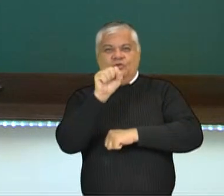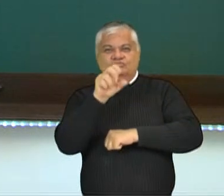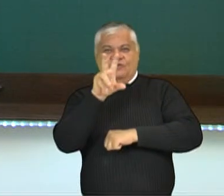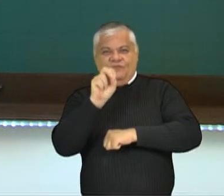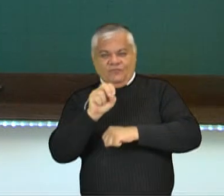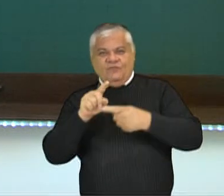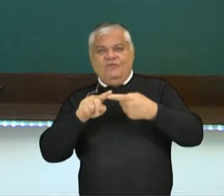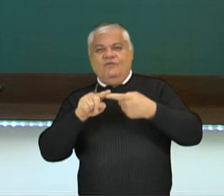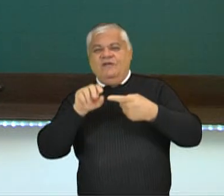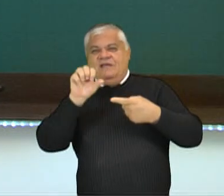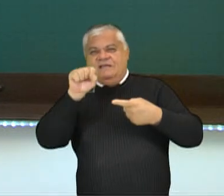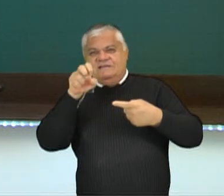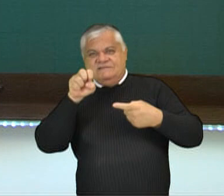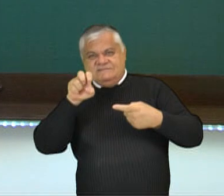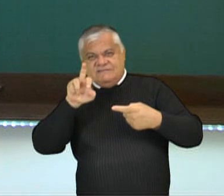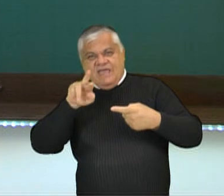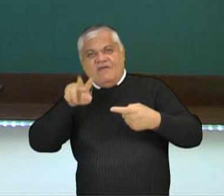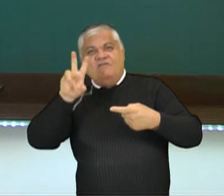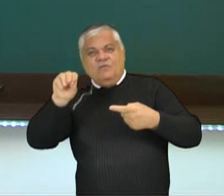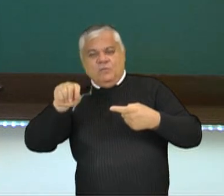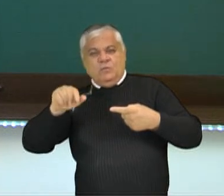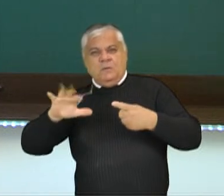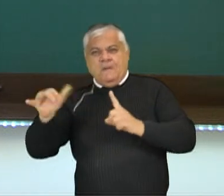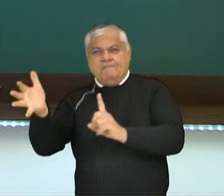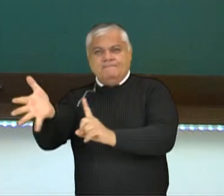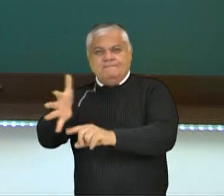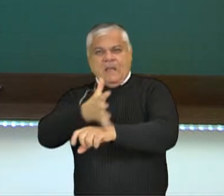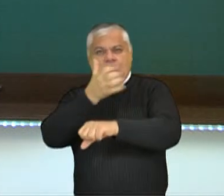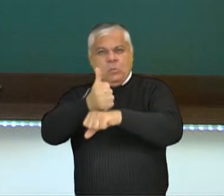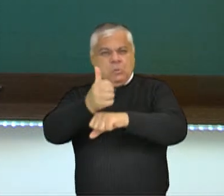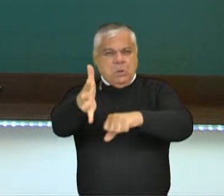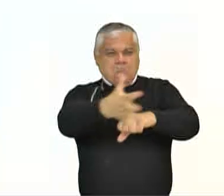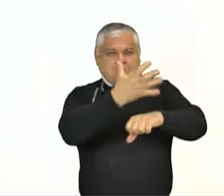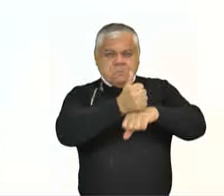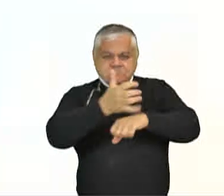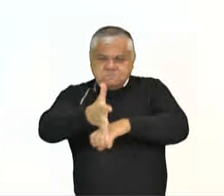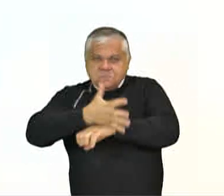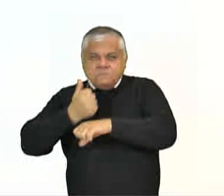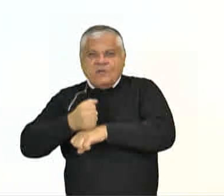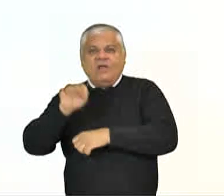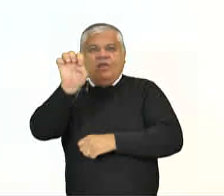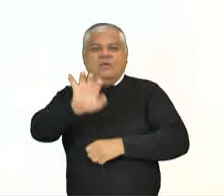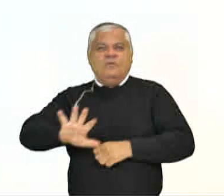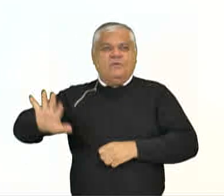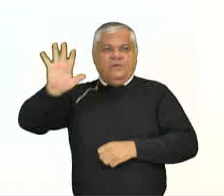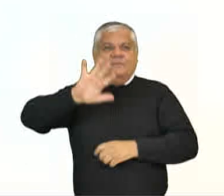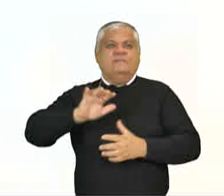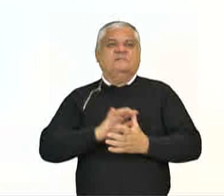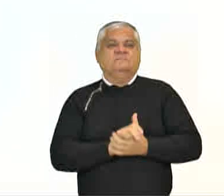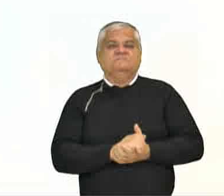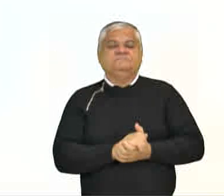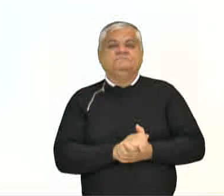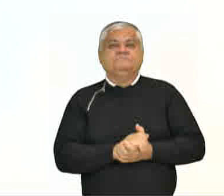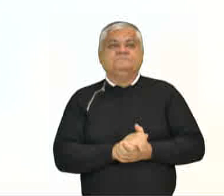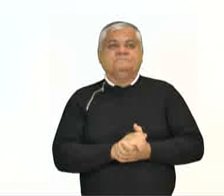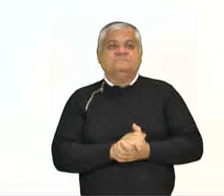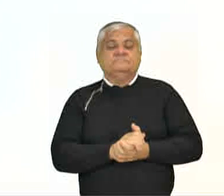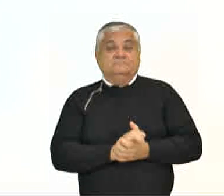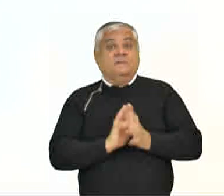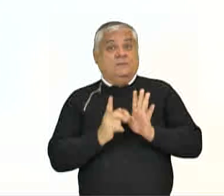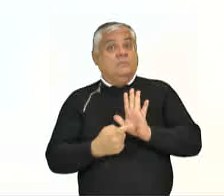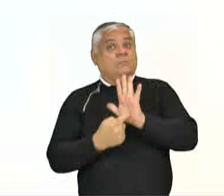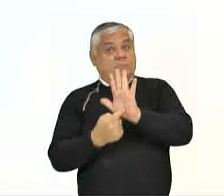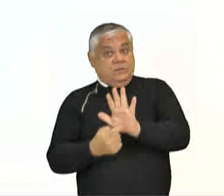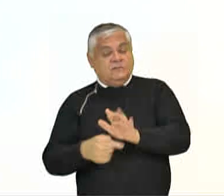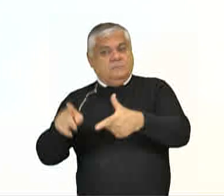e sérvios na Europa. O domínio territorial, né, mais amplo aí dos sérvios. É, representa o conflito